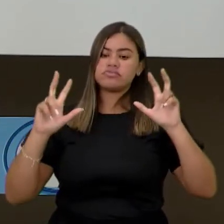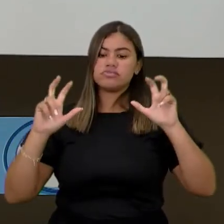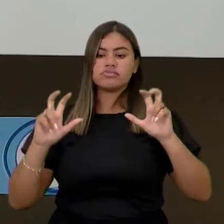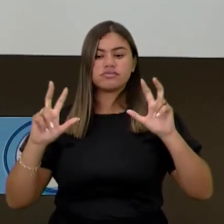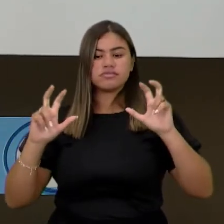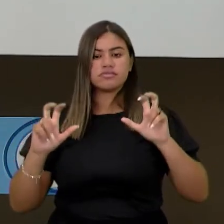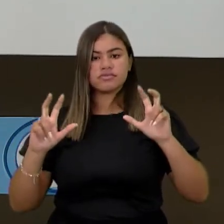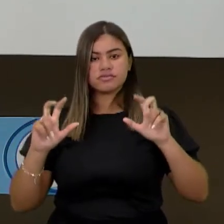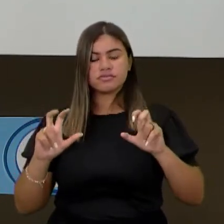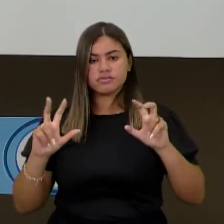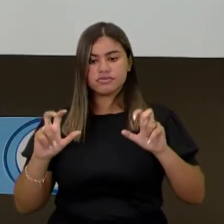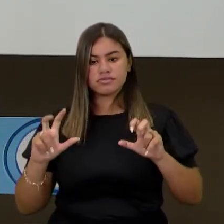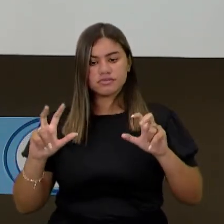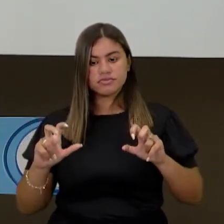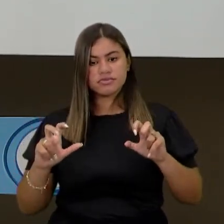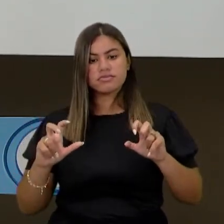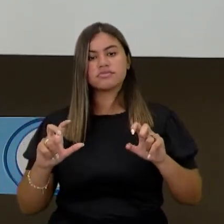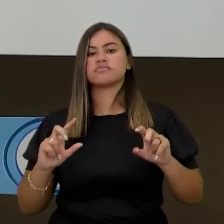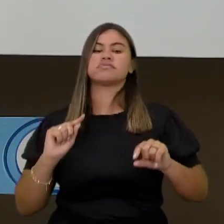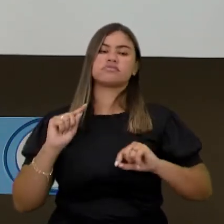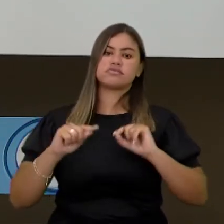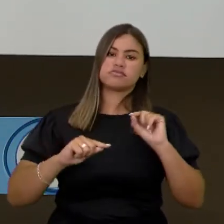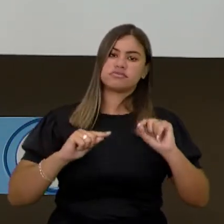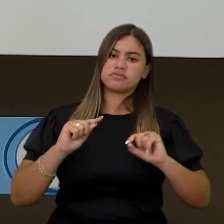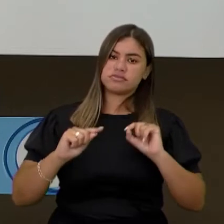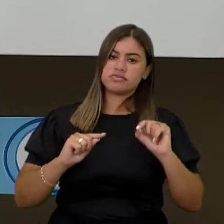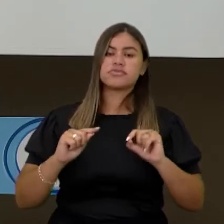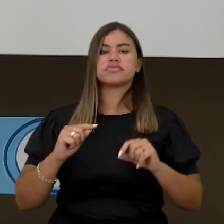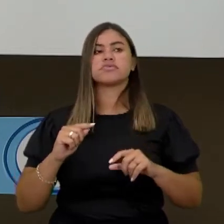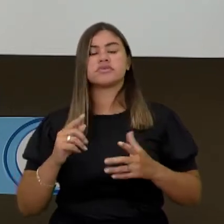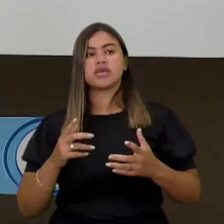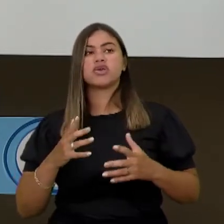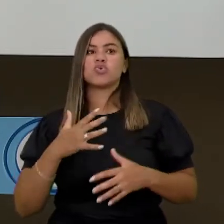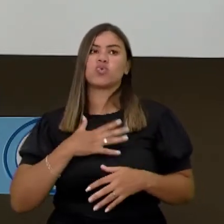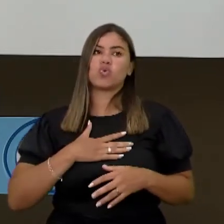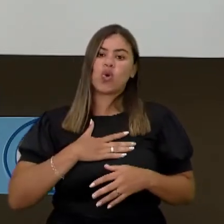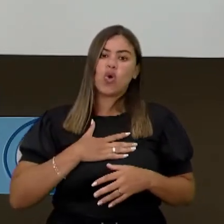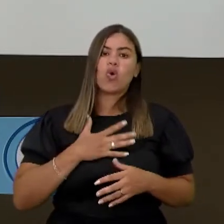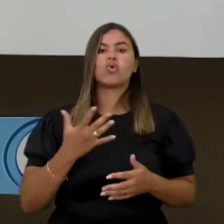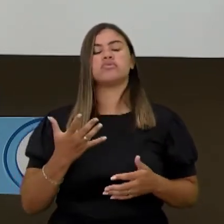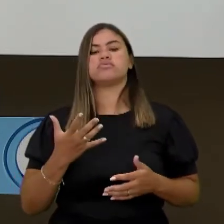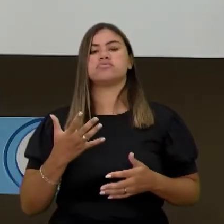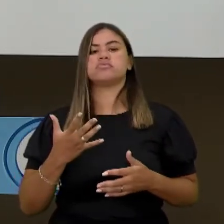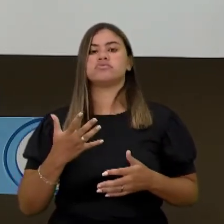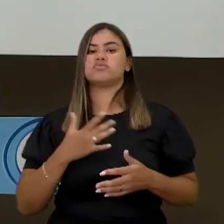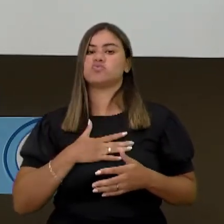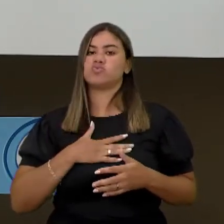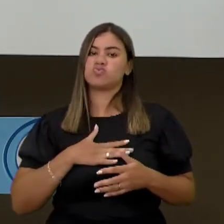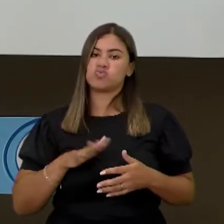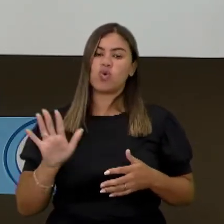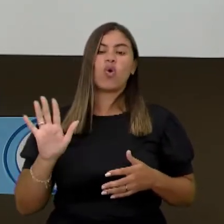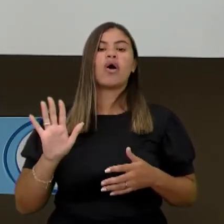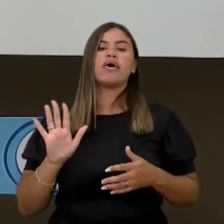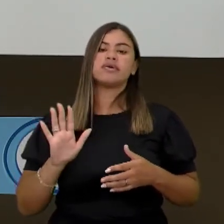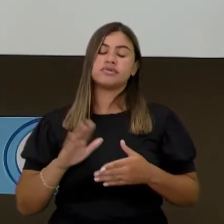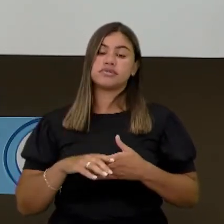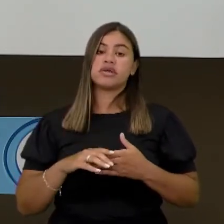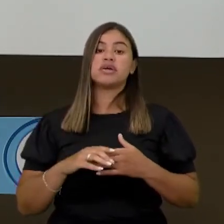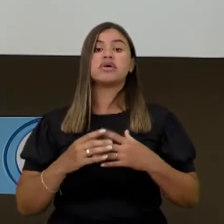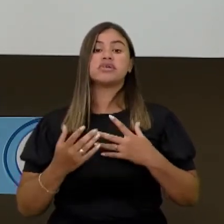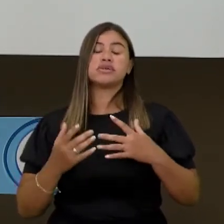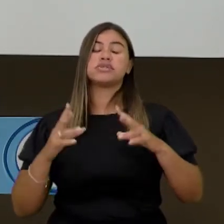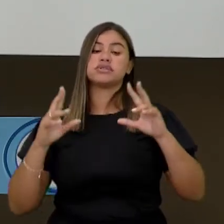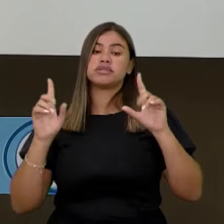realidade, assuntos que me interessam, que não me interessam, e outra coisa que é importante, de que maneira estão tratando